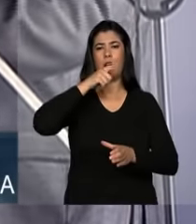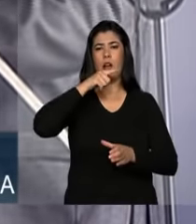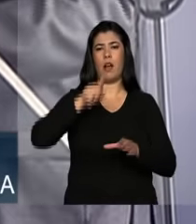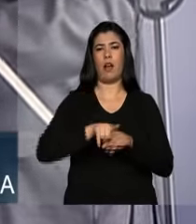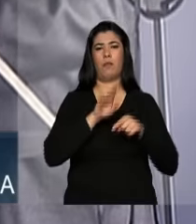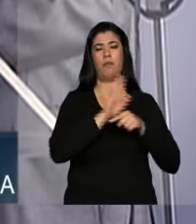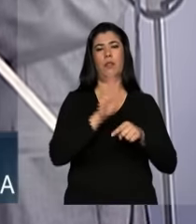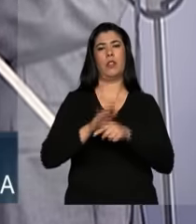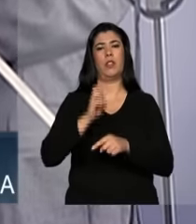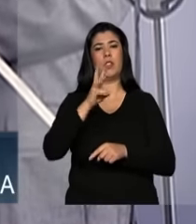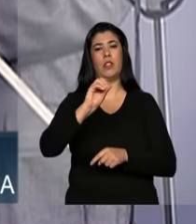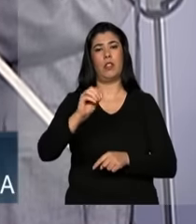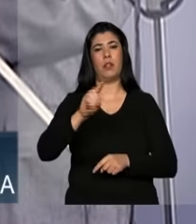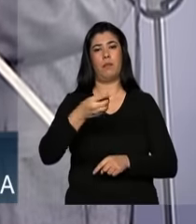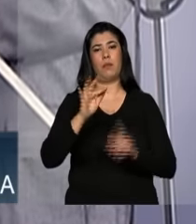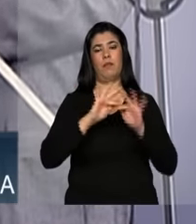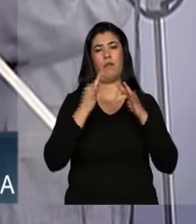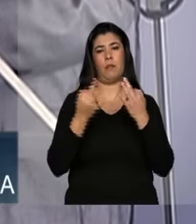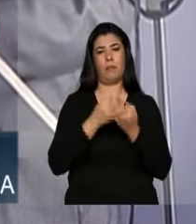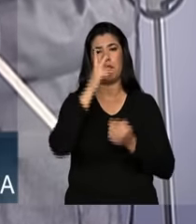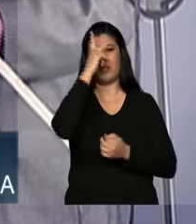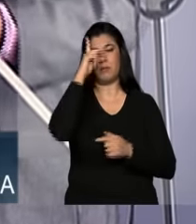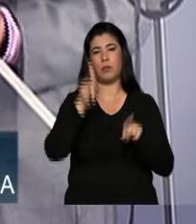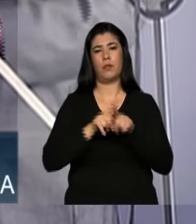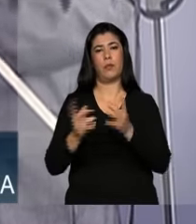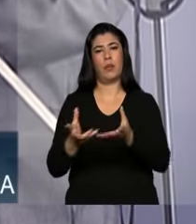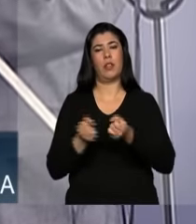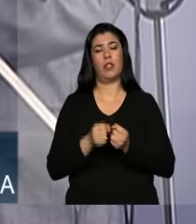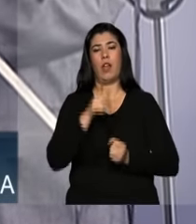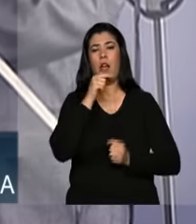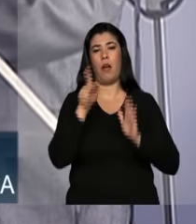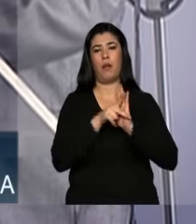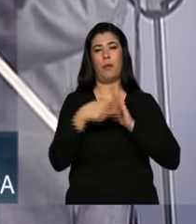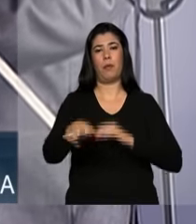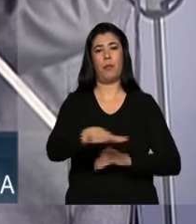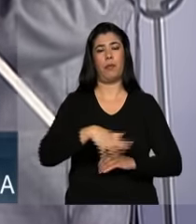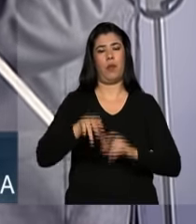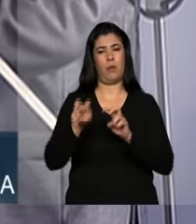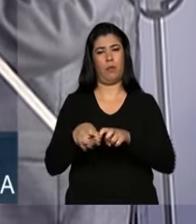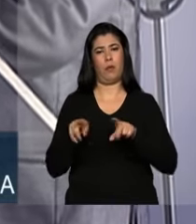mil pessoas recebendo água de qualidade na zona rural.